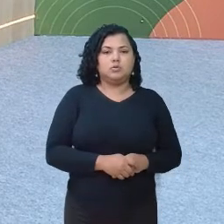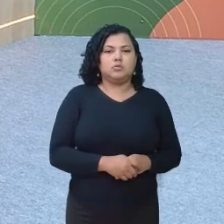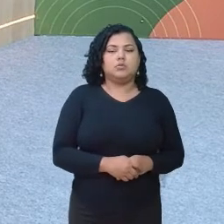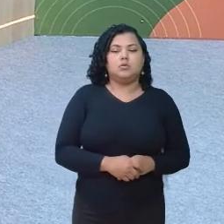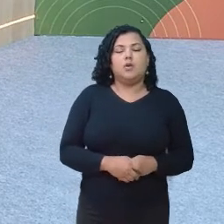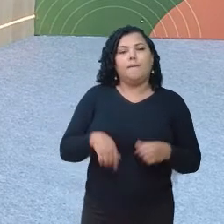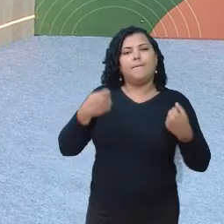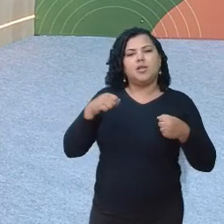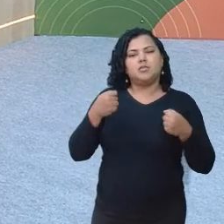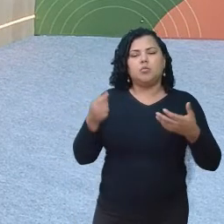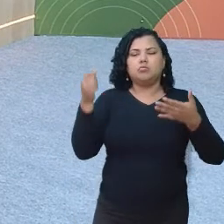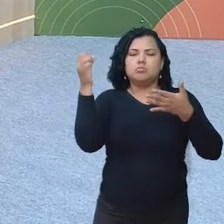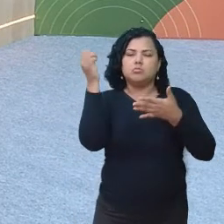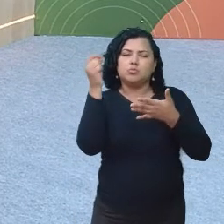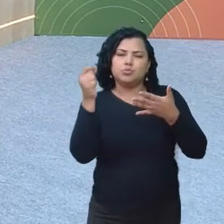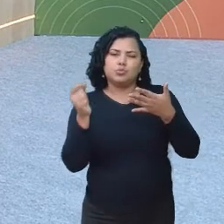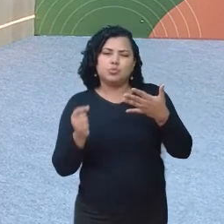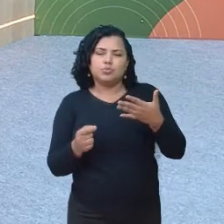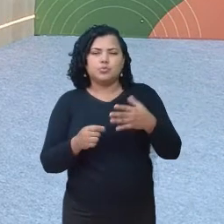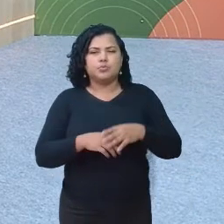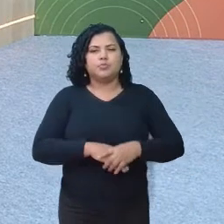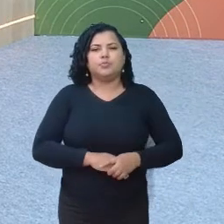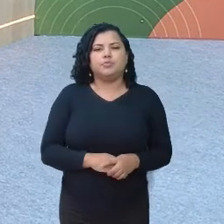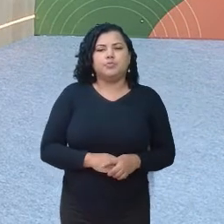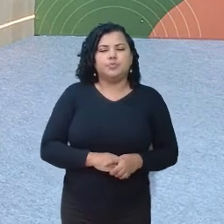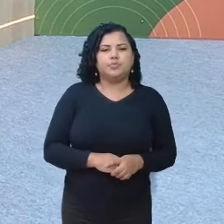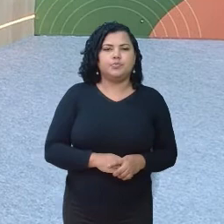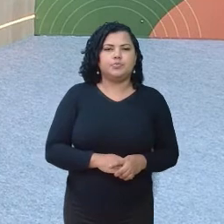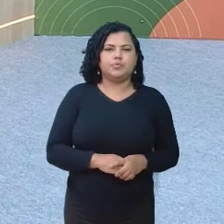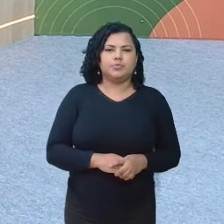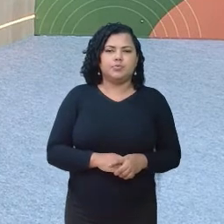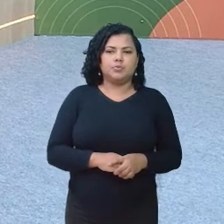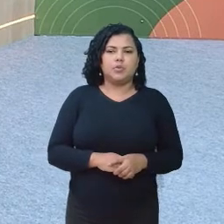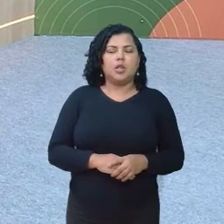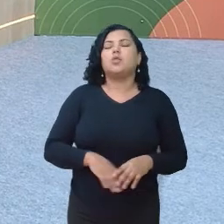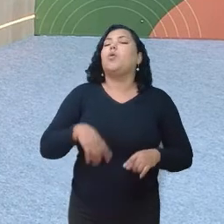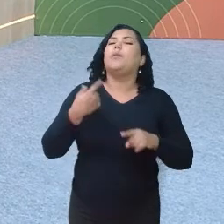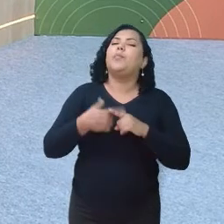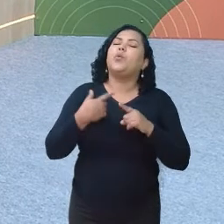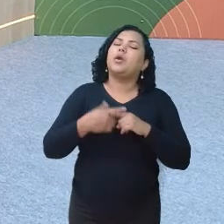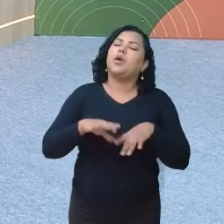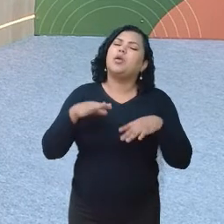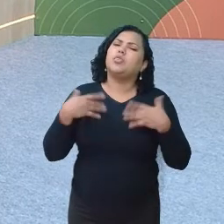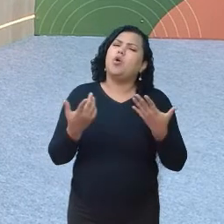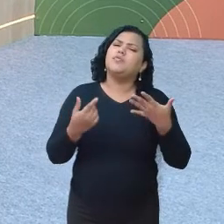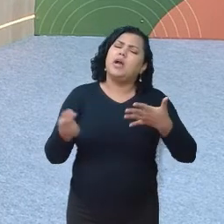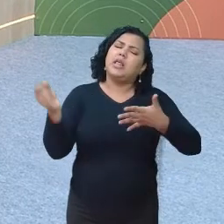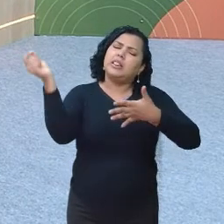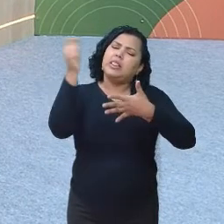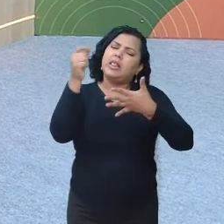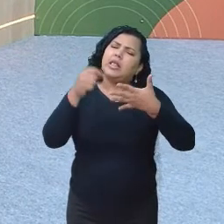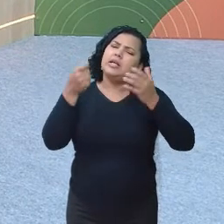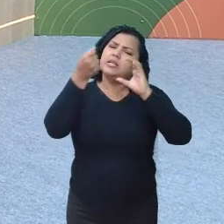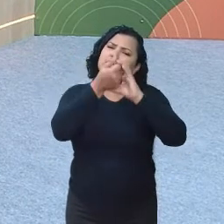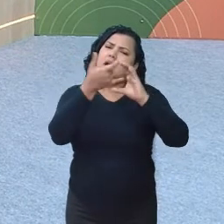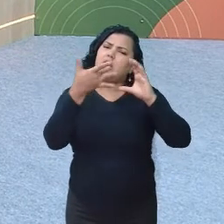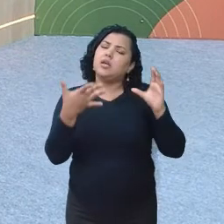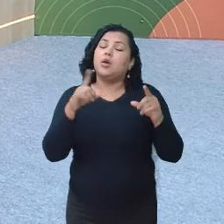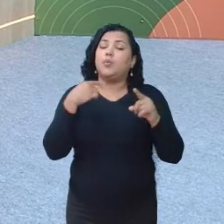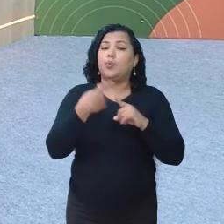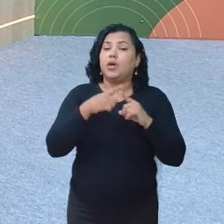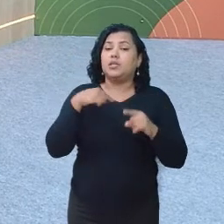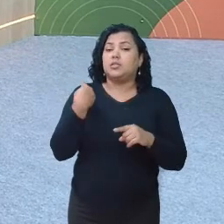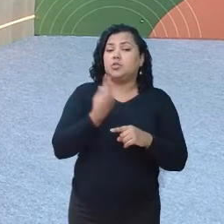vai classificar. E essa classificação, ela é feita para quê? Para que a gente, quando for utilizar algumas propriedades,